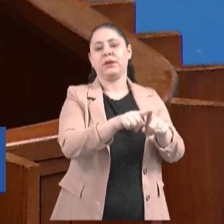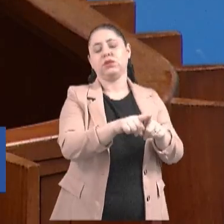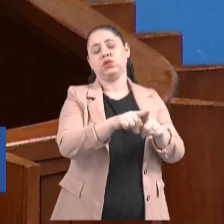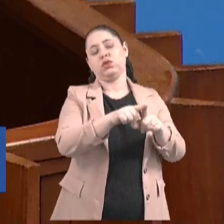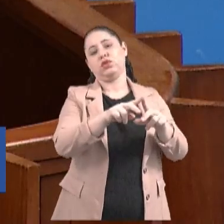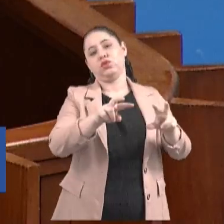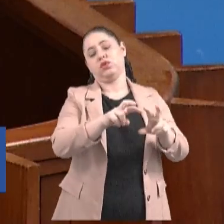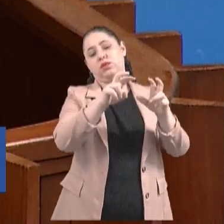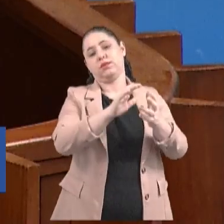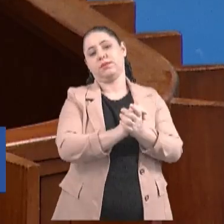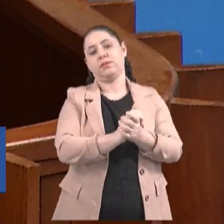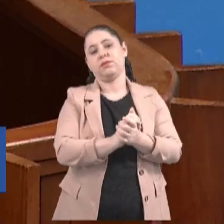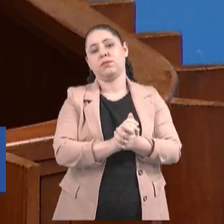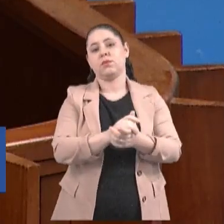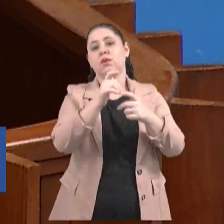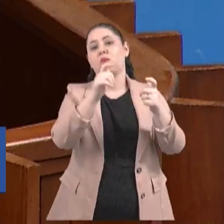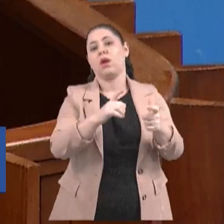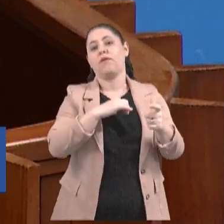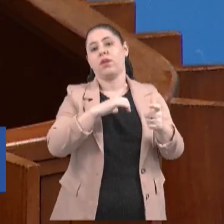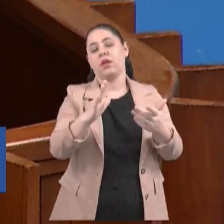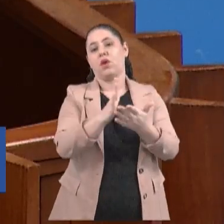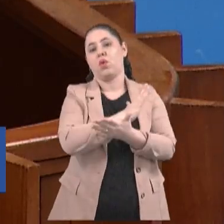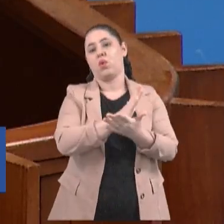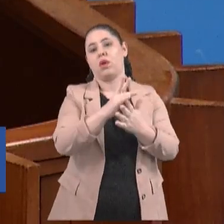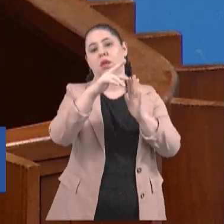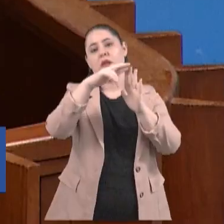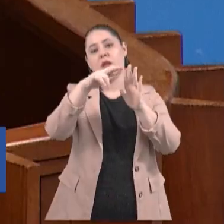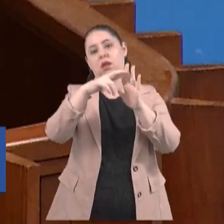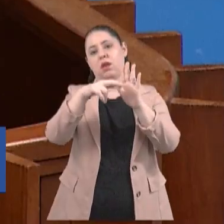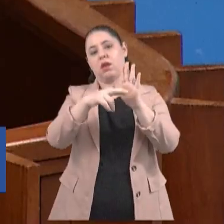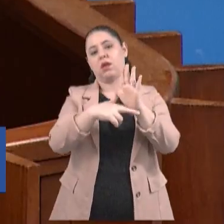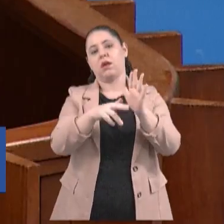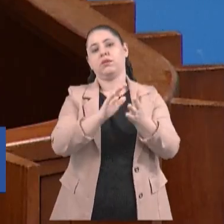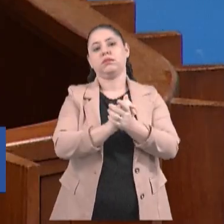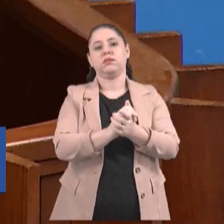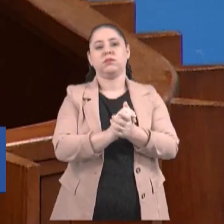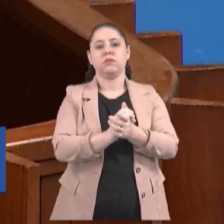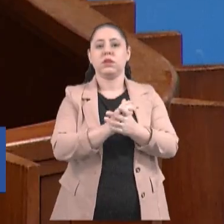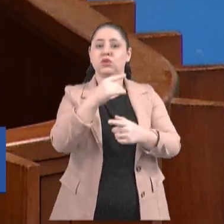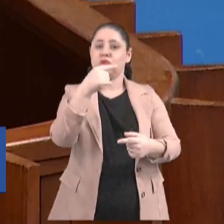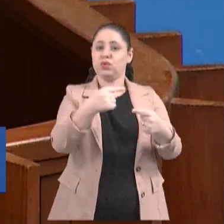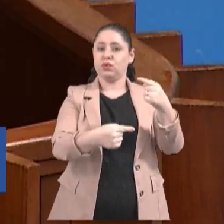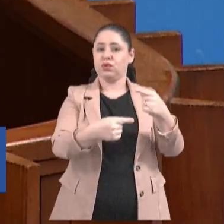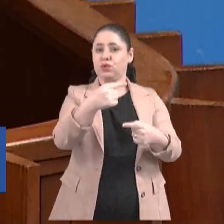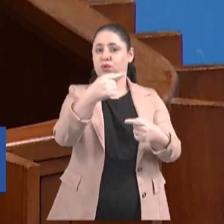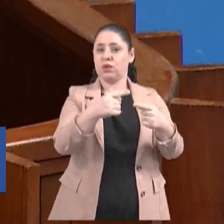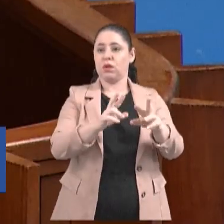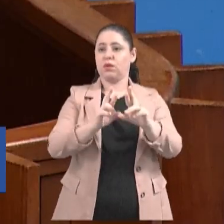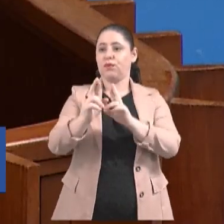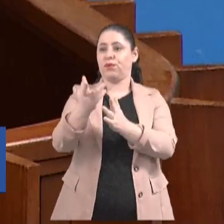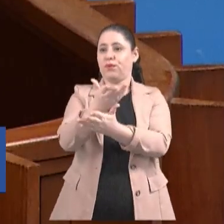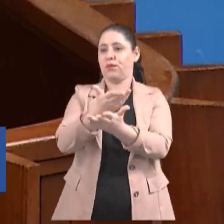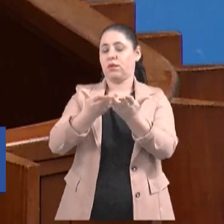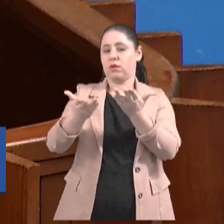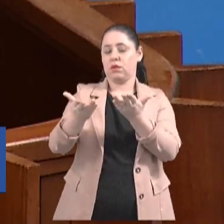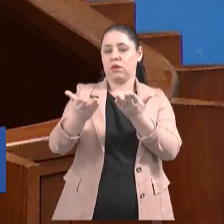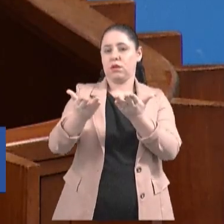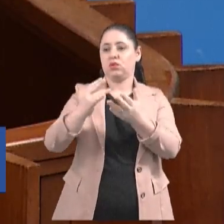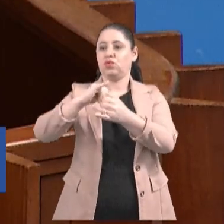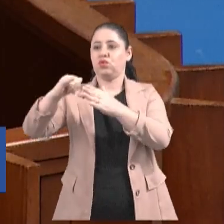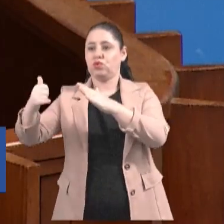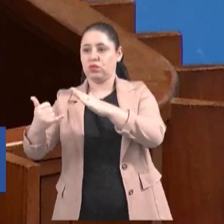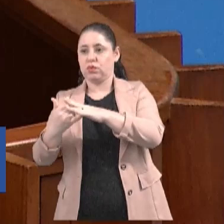diretrizes do Observatório. O Observatório adotará as seguintes diretrizes: a promoção do diálogo e da articulação entre